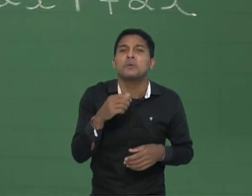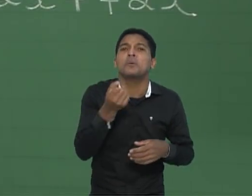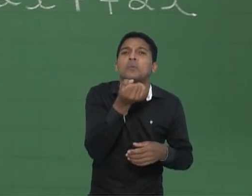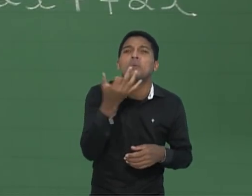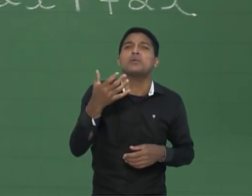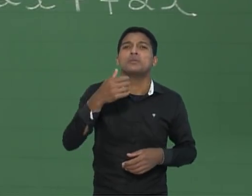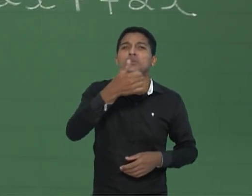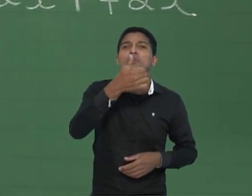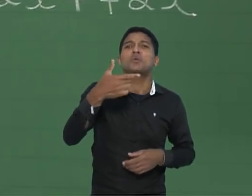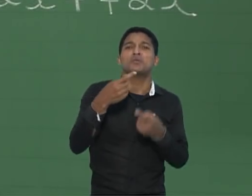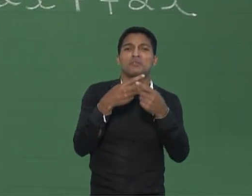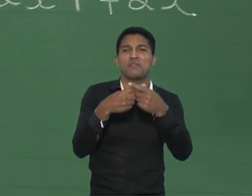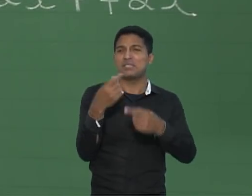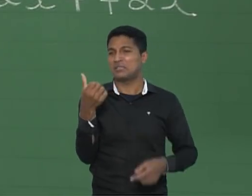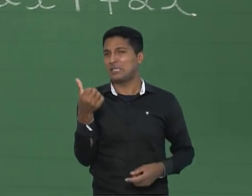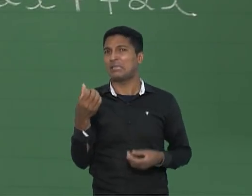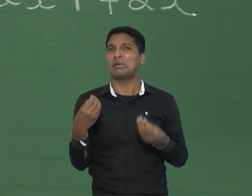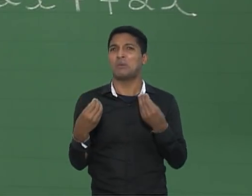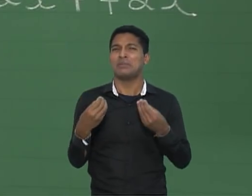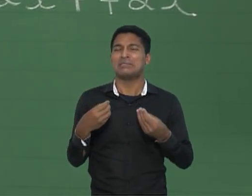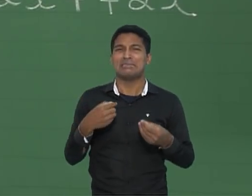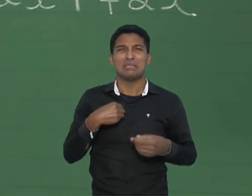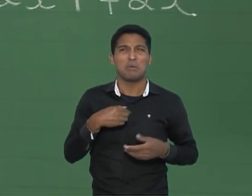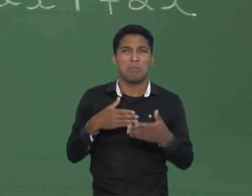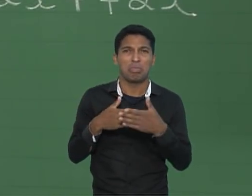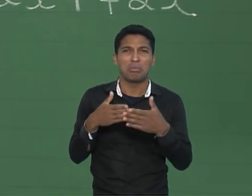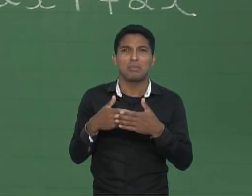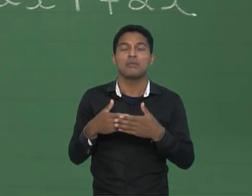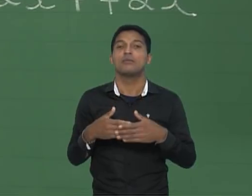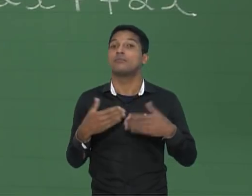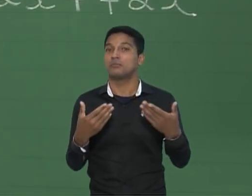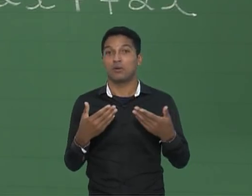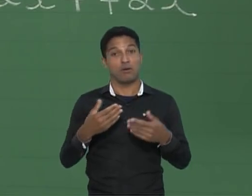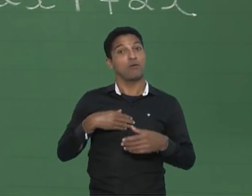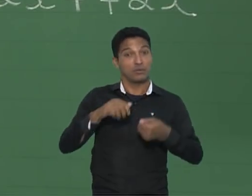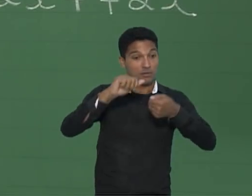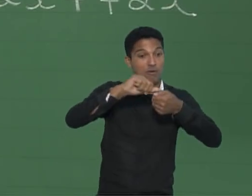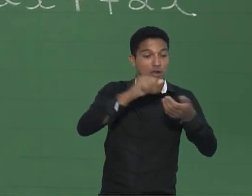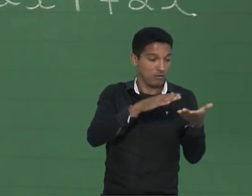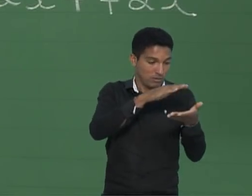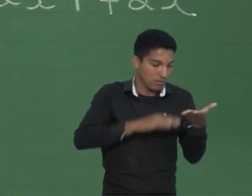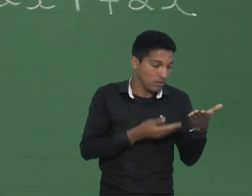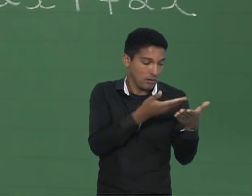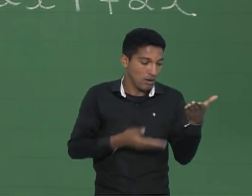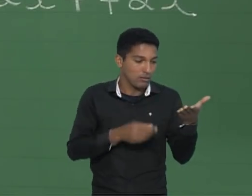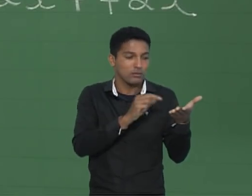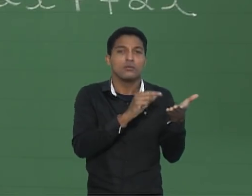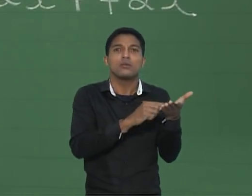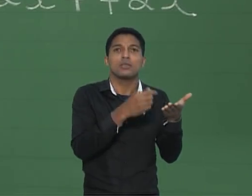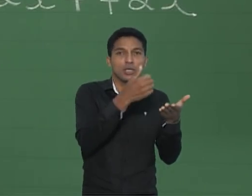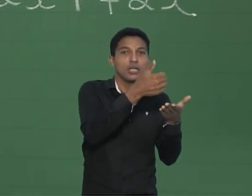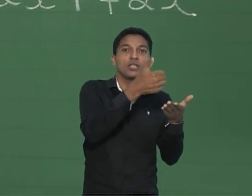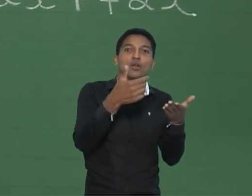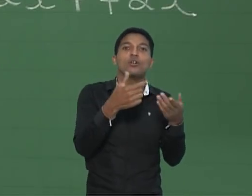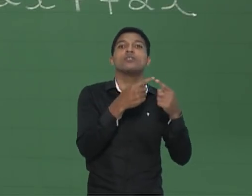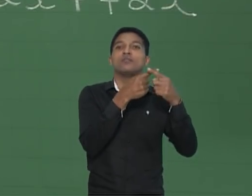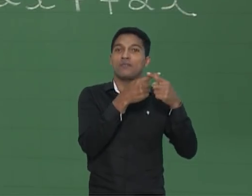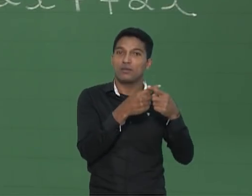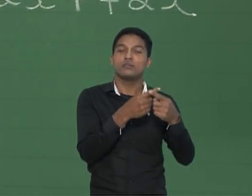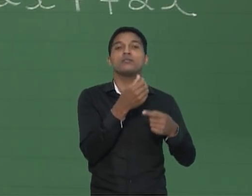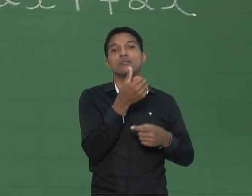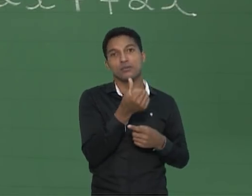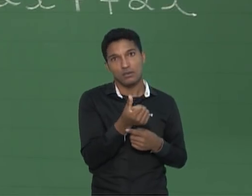fazer? Façam ali do ladinho, ó. 12 vezes 6, 6 vezes 2 dá 12, vai